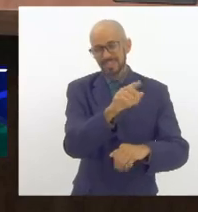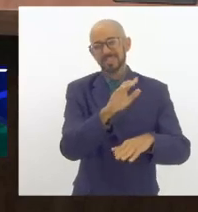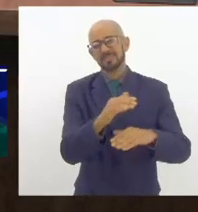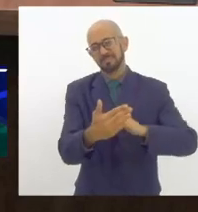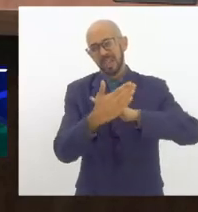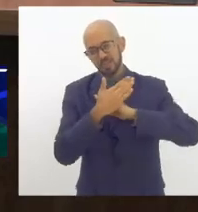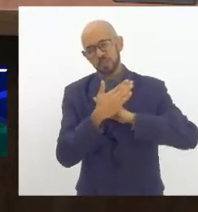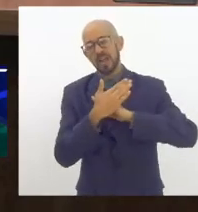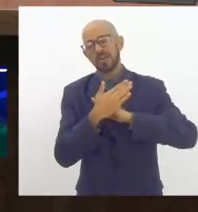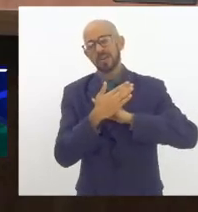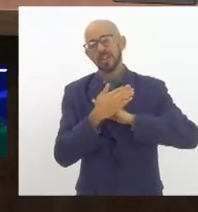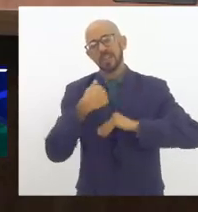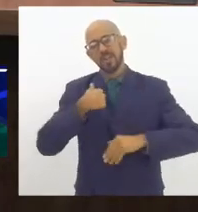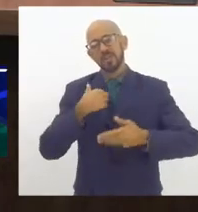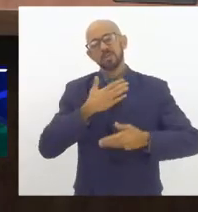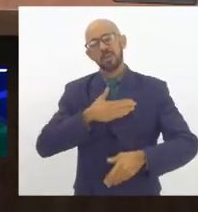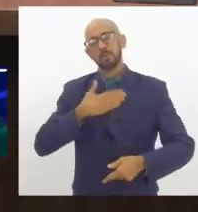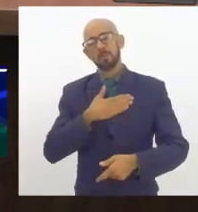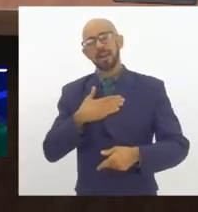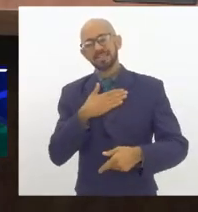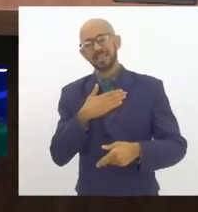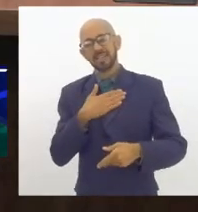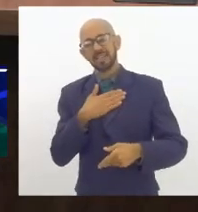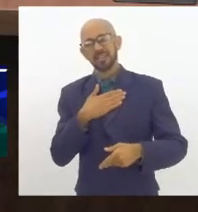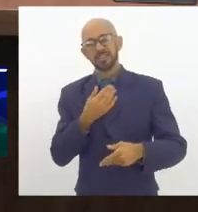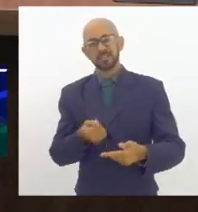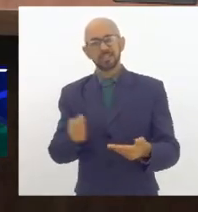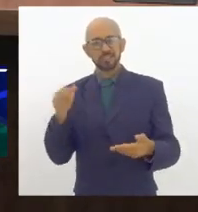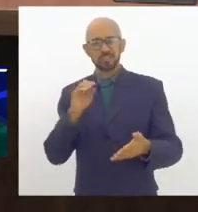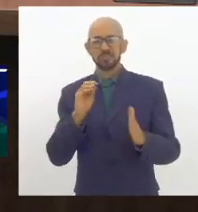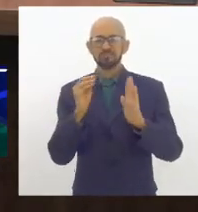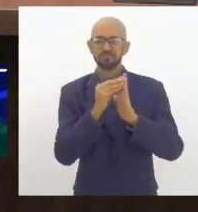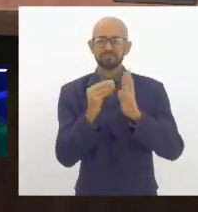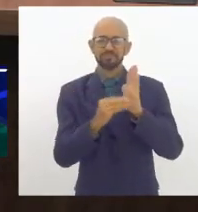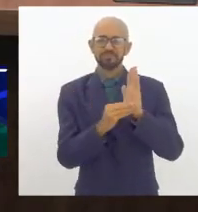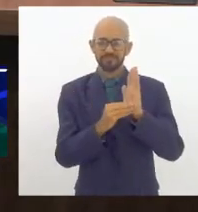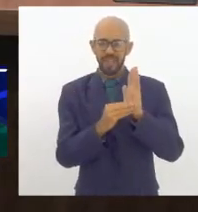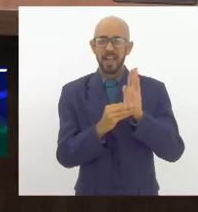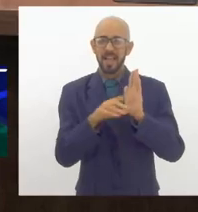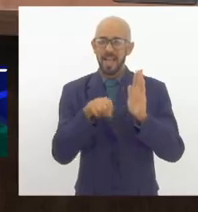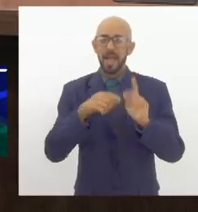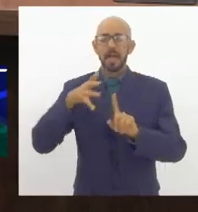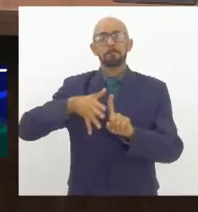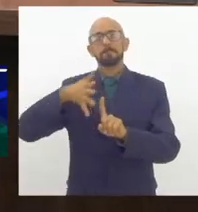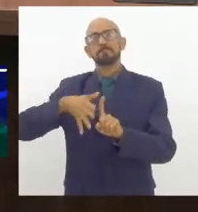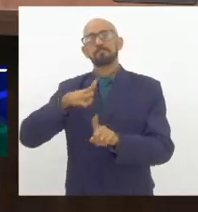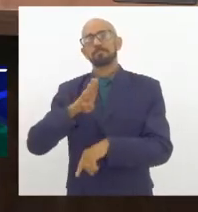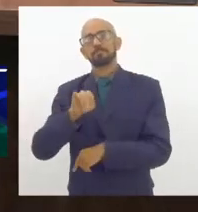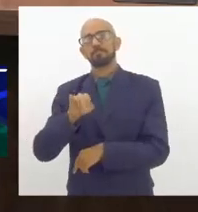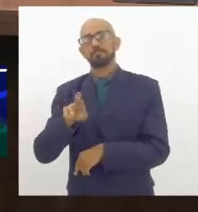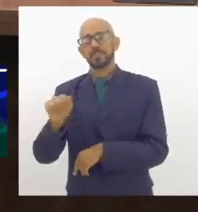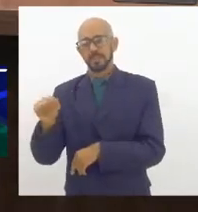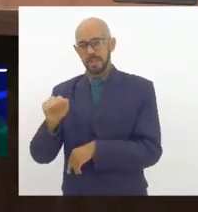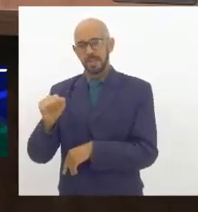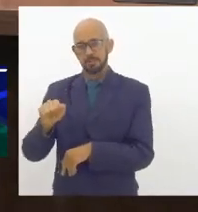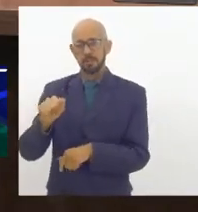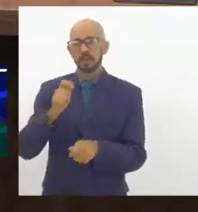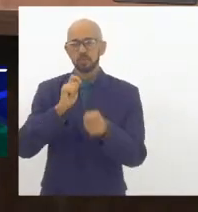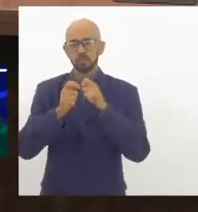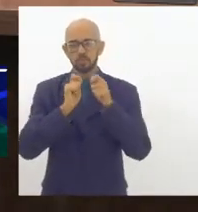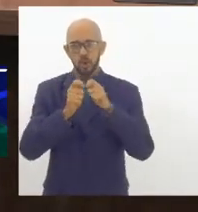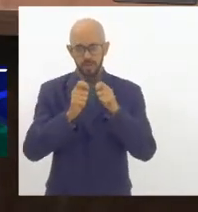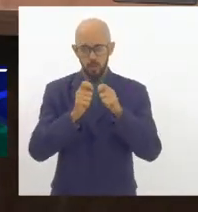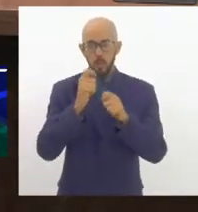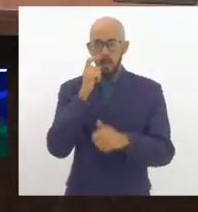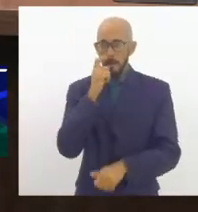e eu só tenho o prazer de registrá-las Então nesse sentido seu presidente deixar que o nosso registro